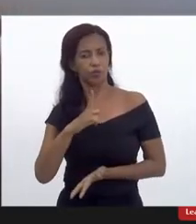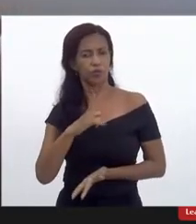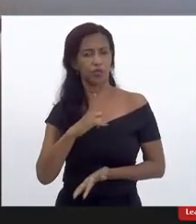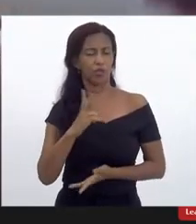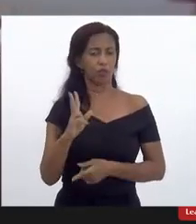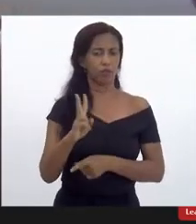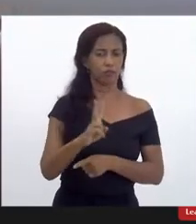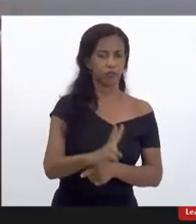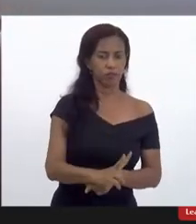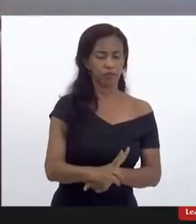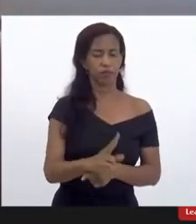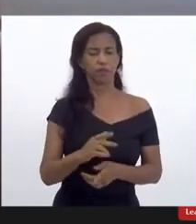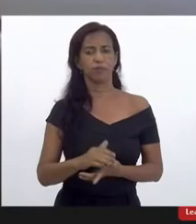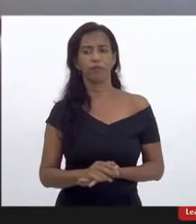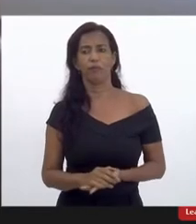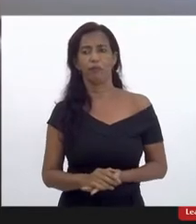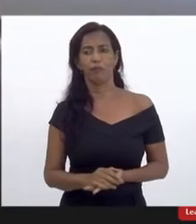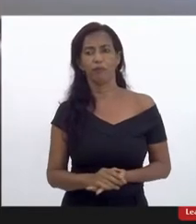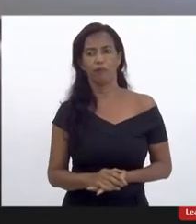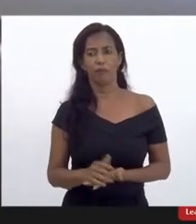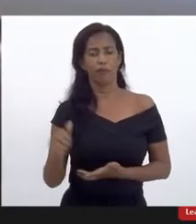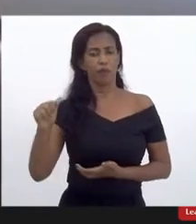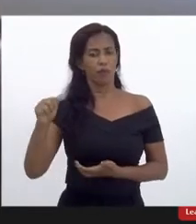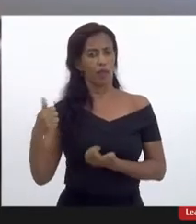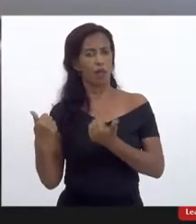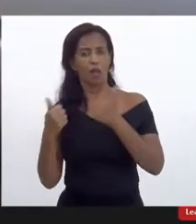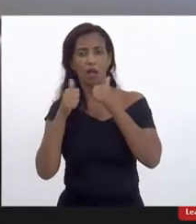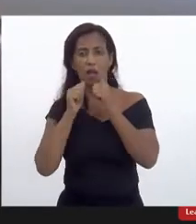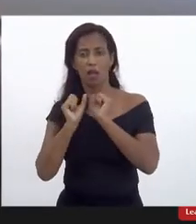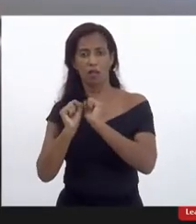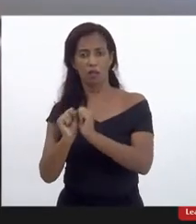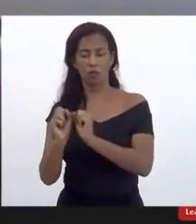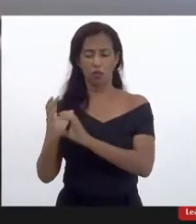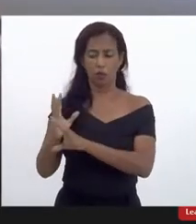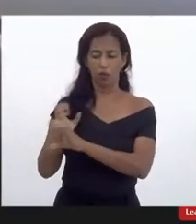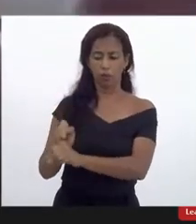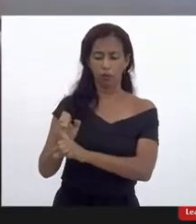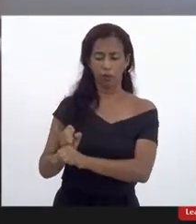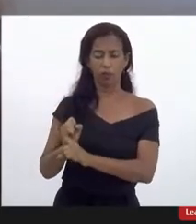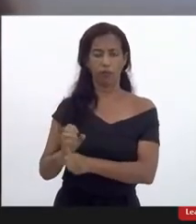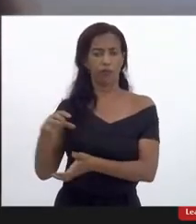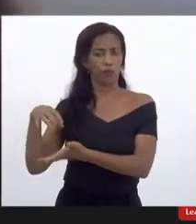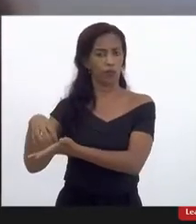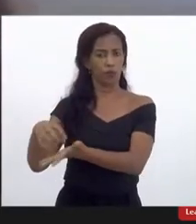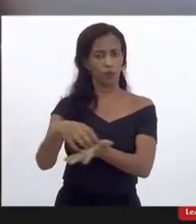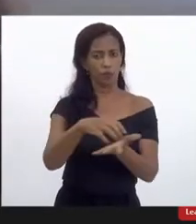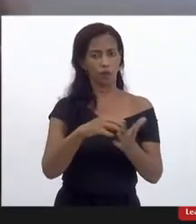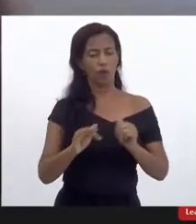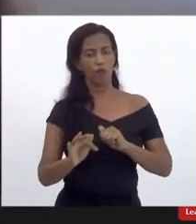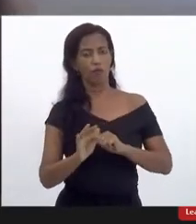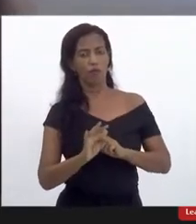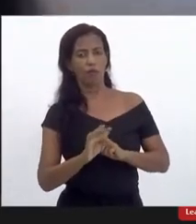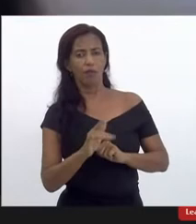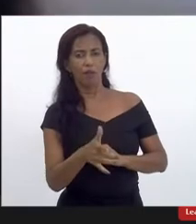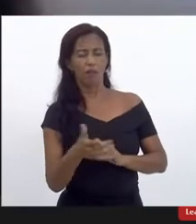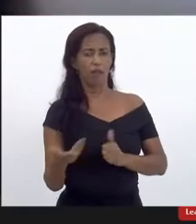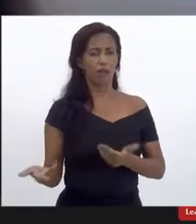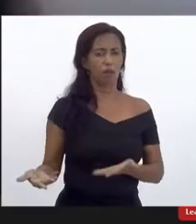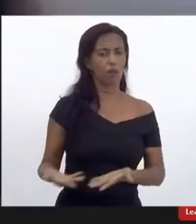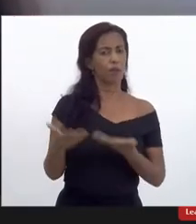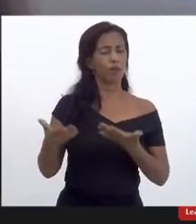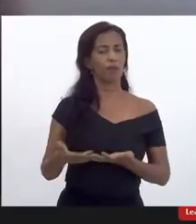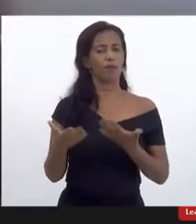respaldo da assessoria contábil dos setores da FAETEC para poder